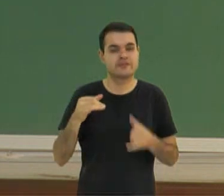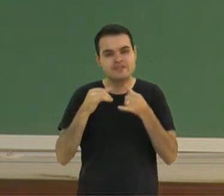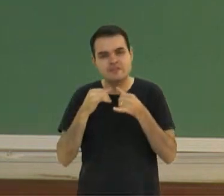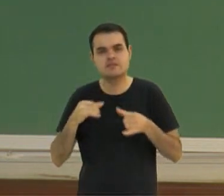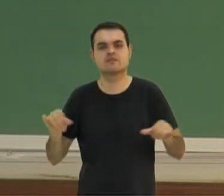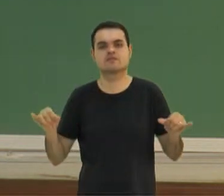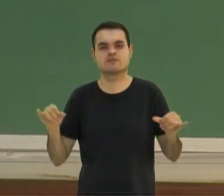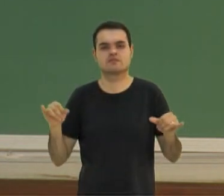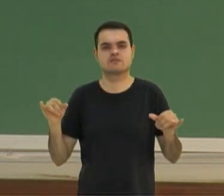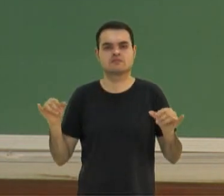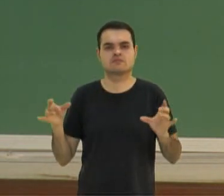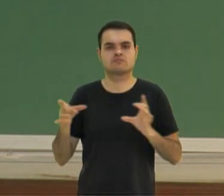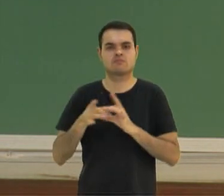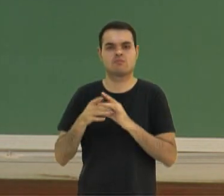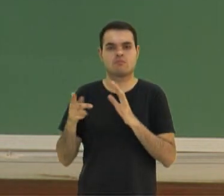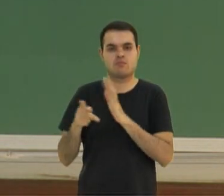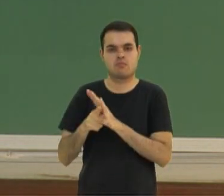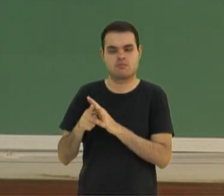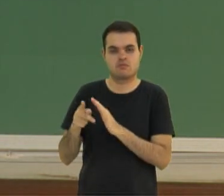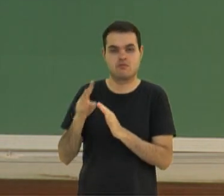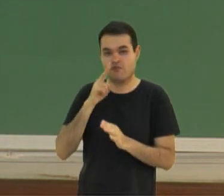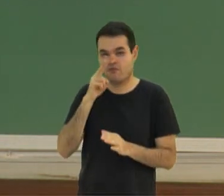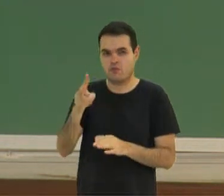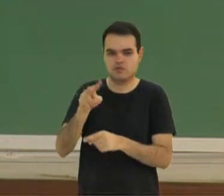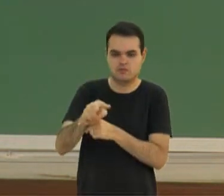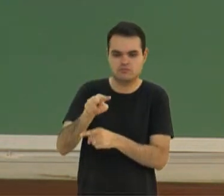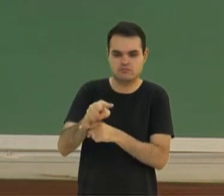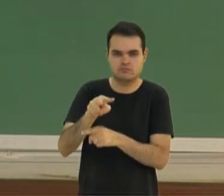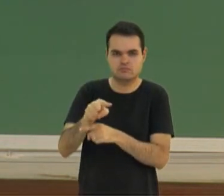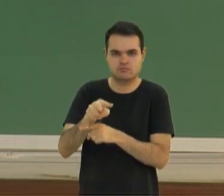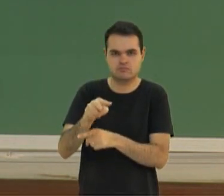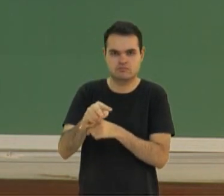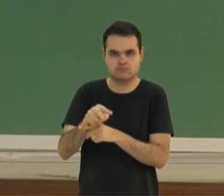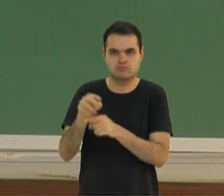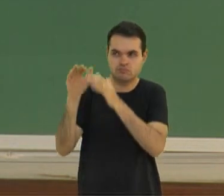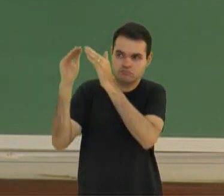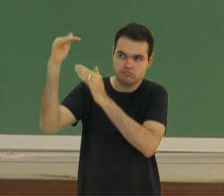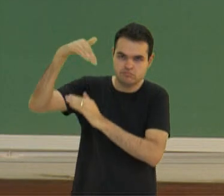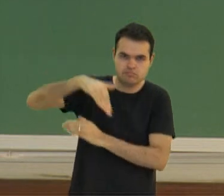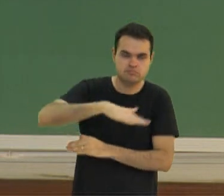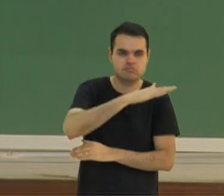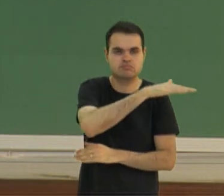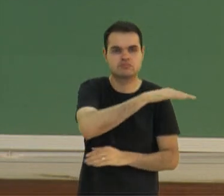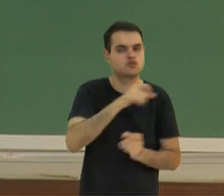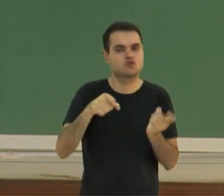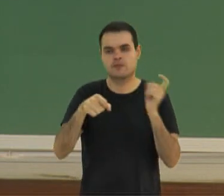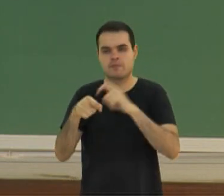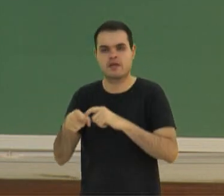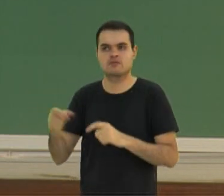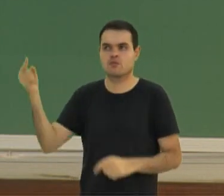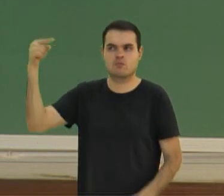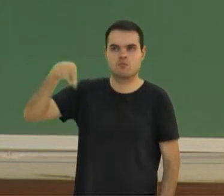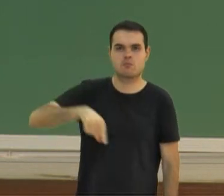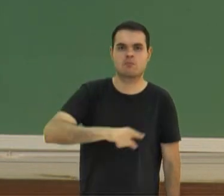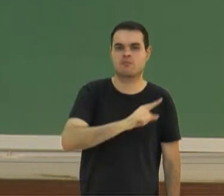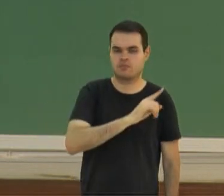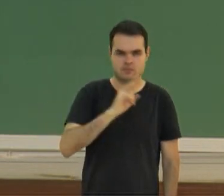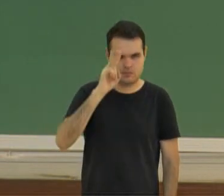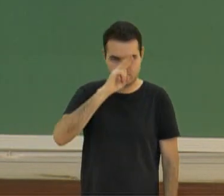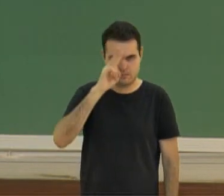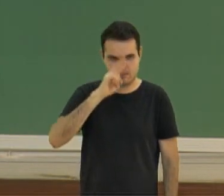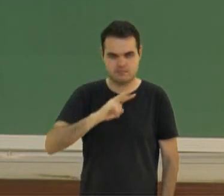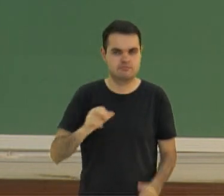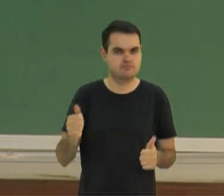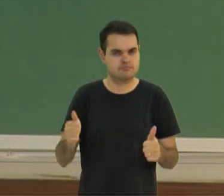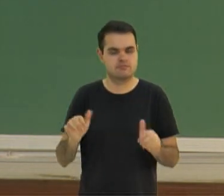energia oriunda de uma força conservativa, e forças conservativas não dependem da trajetória. Lembra lá da definição das aulas anteriores que a gente conversou?